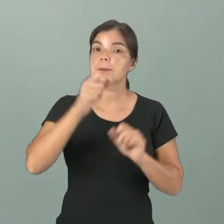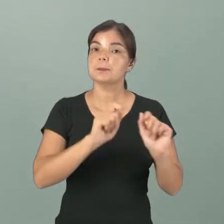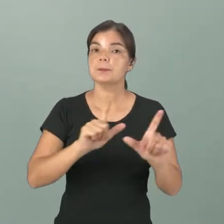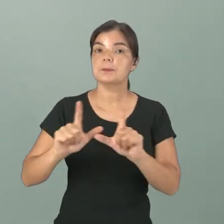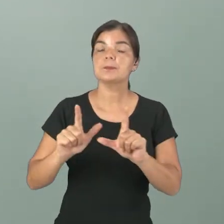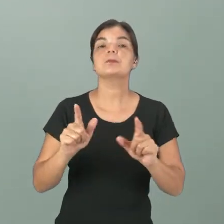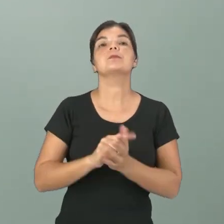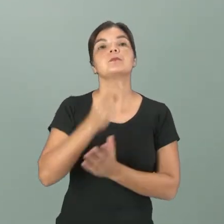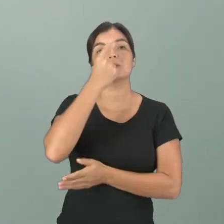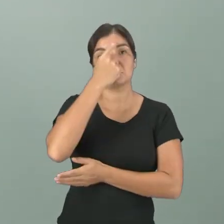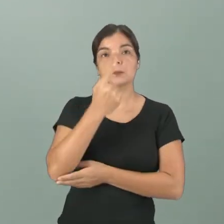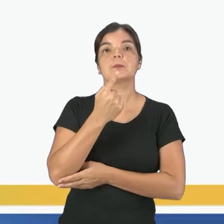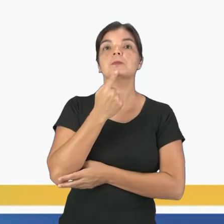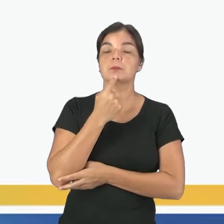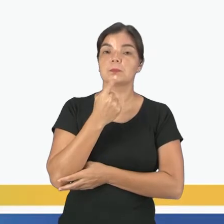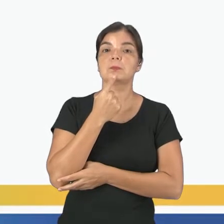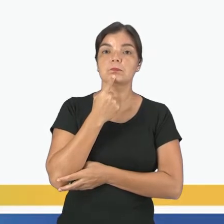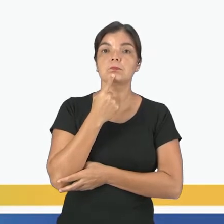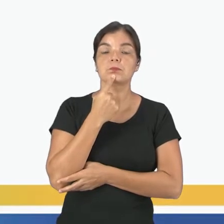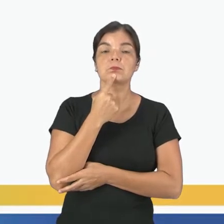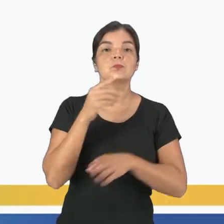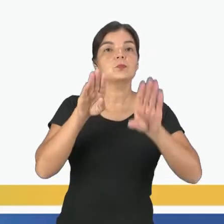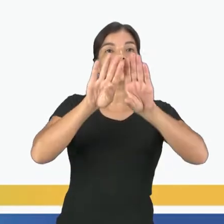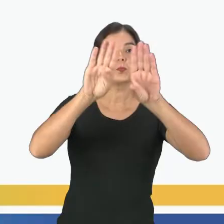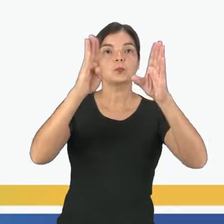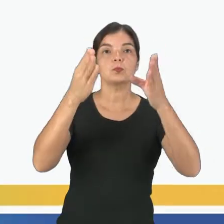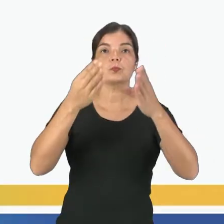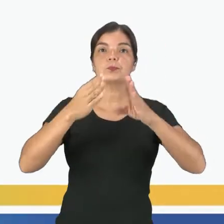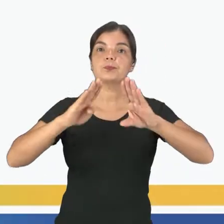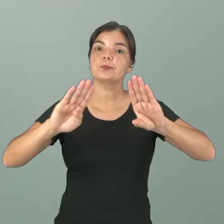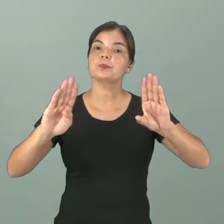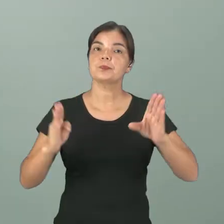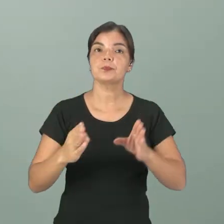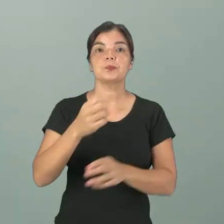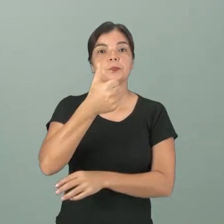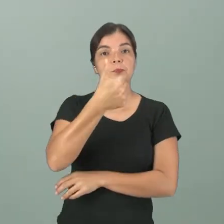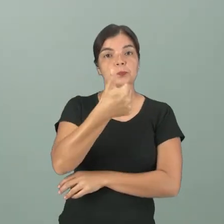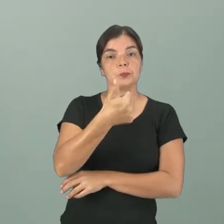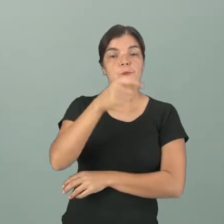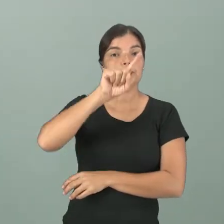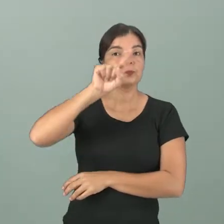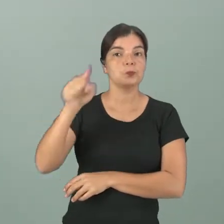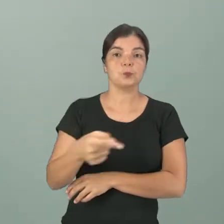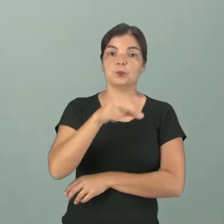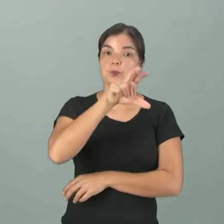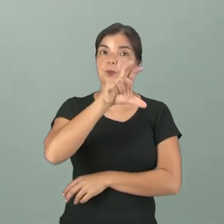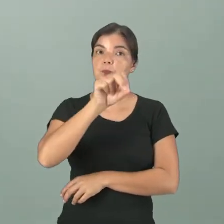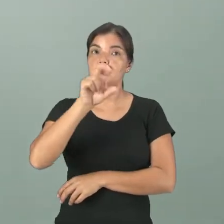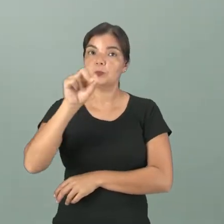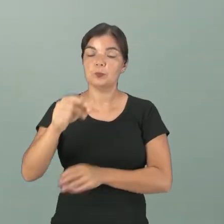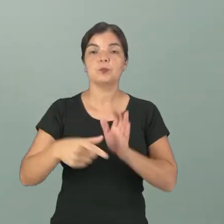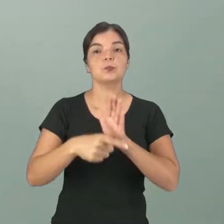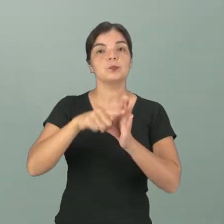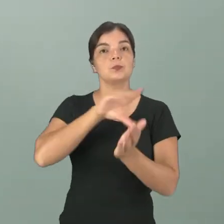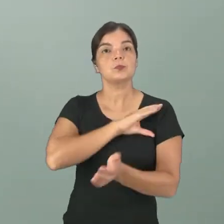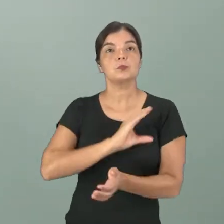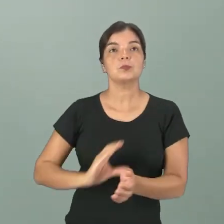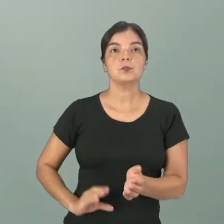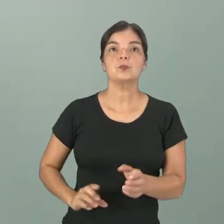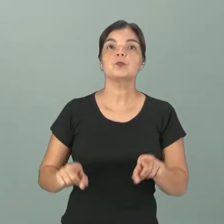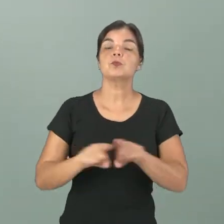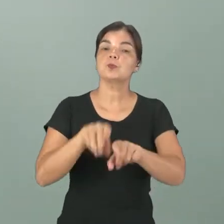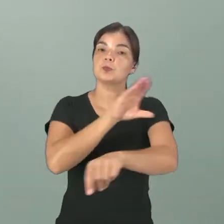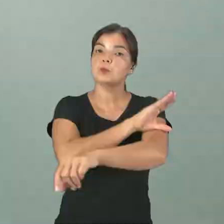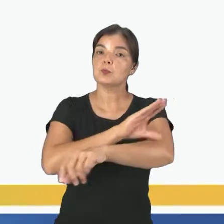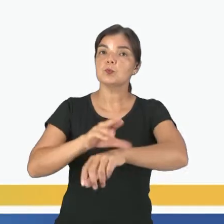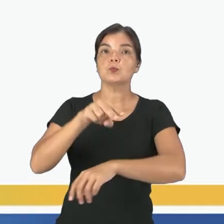tela uma imagem que data de uma escultura de 1500 a.C. da cultura Norque, e